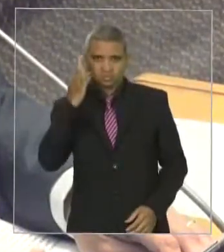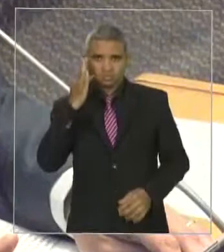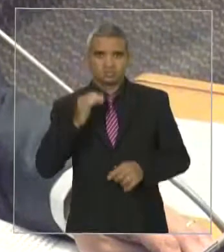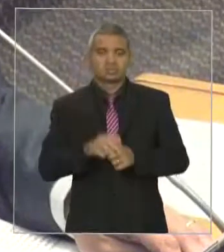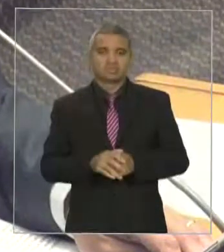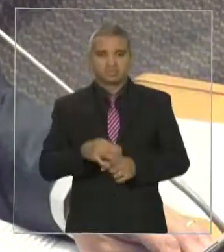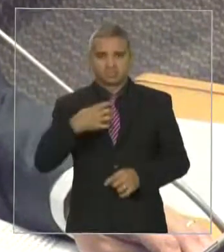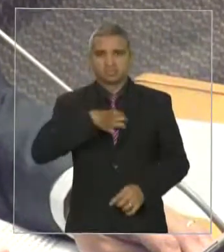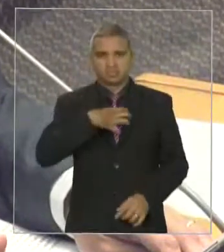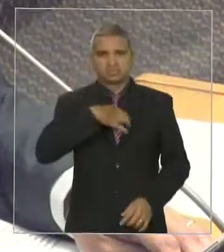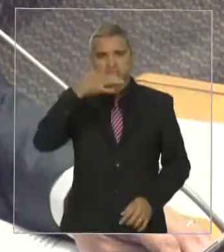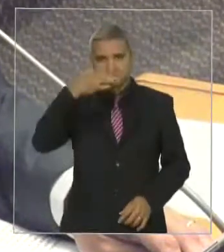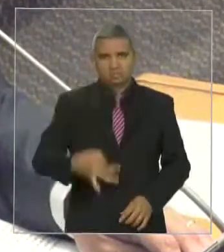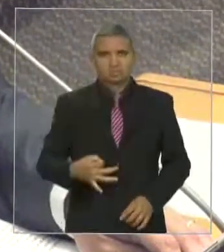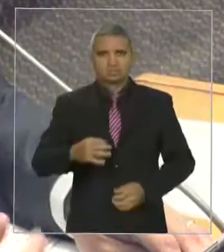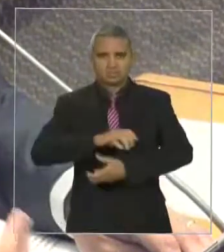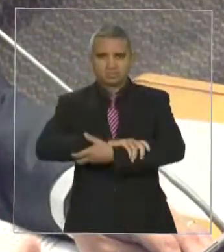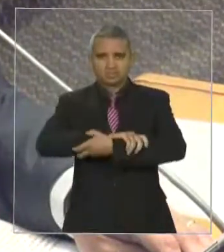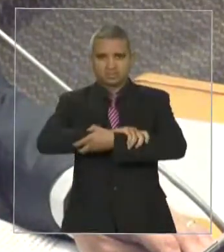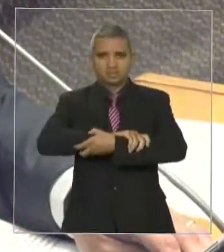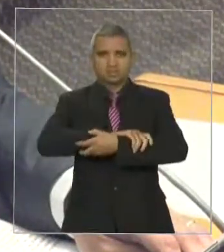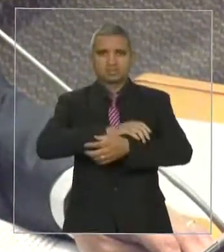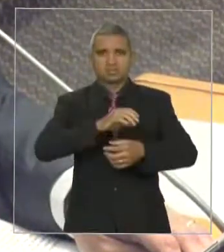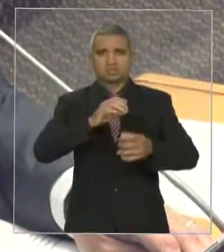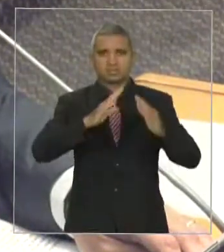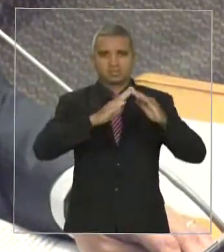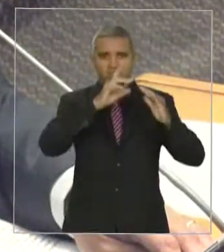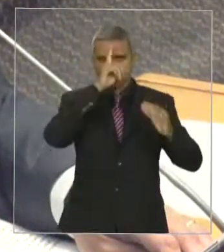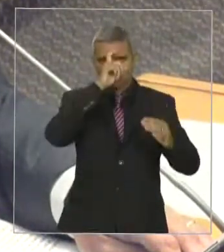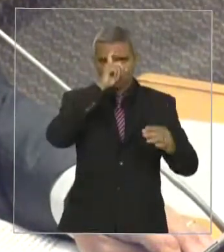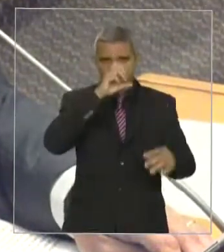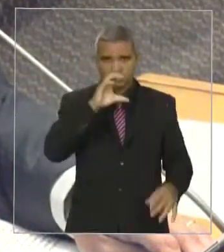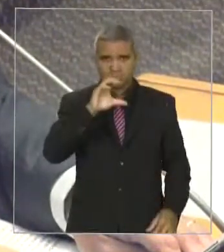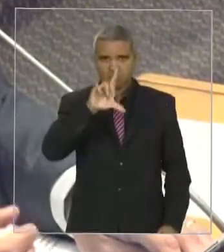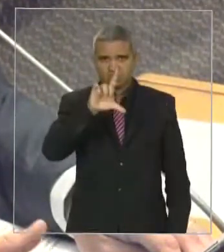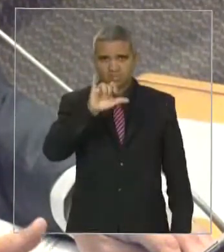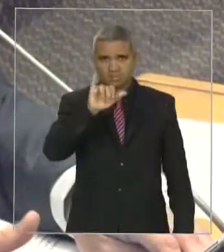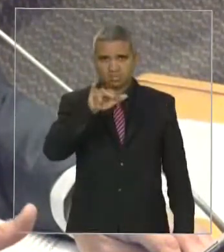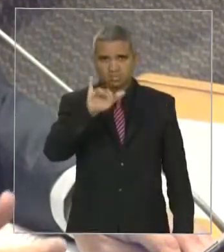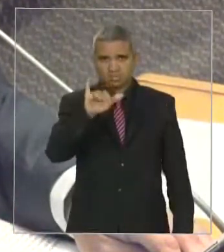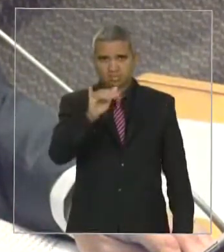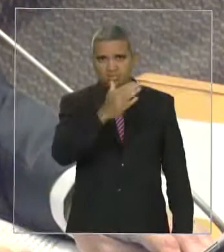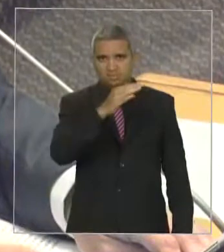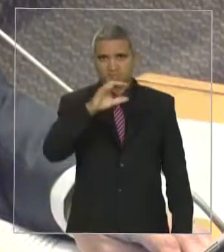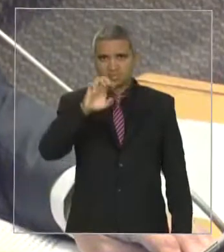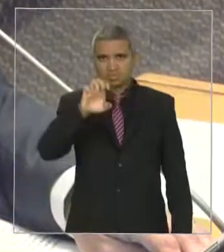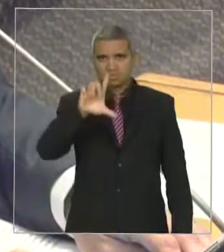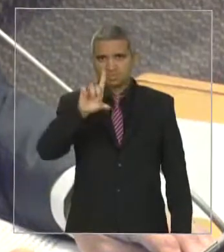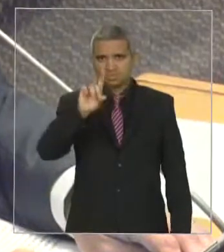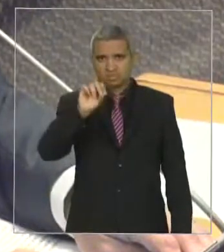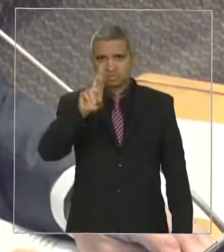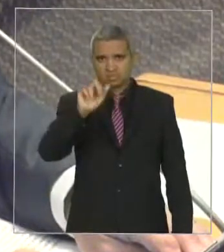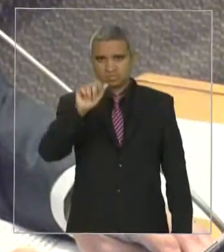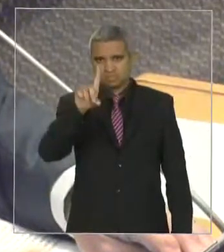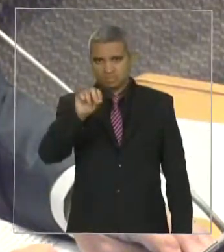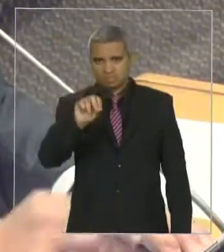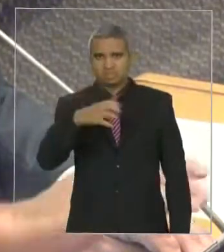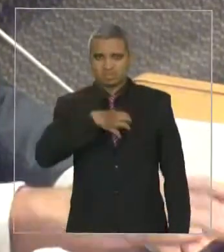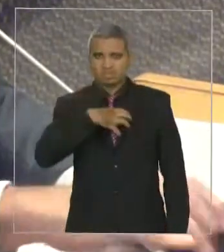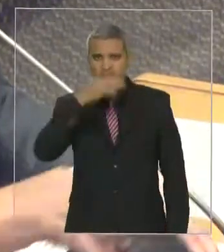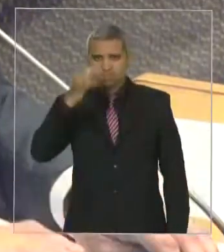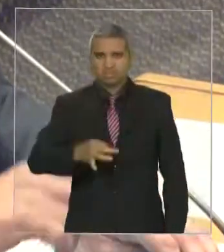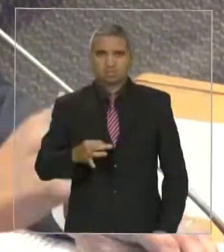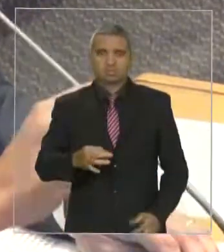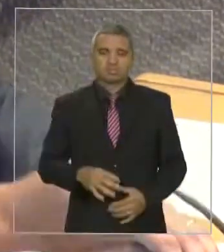melhor, foi a mais viável possível. E aqui, mais uma vez, repudiar a forma como foi vinculada a matéria. Muito obrigado pela parte. Agradeço